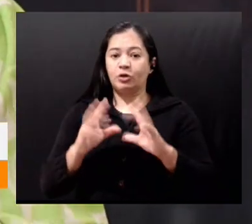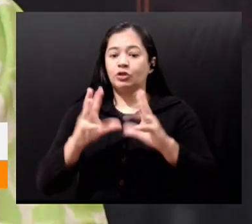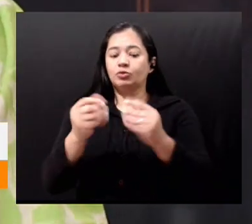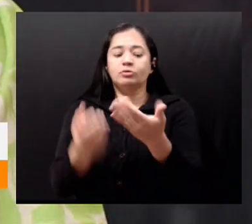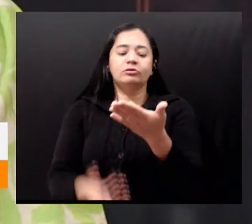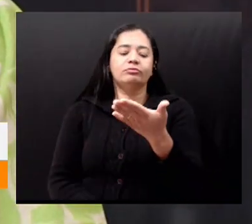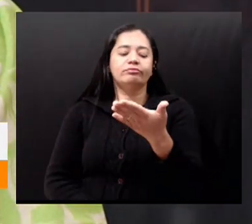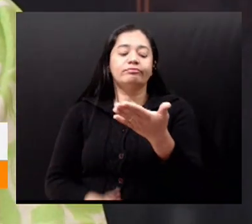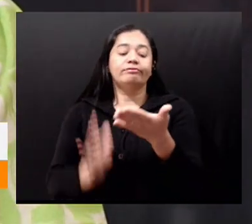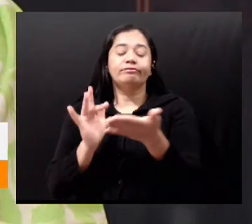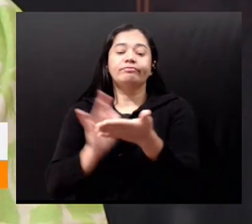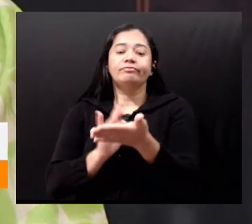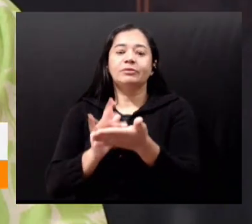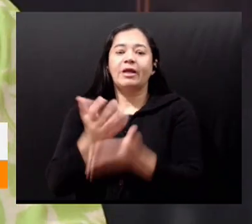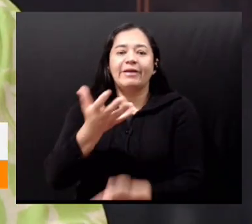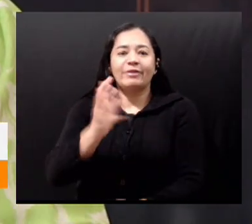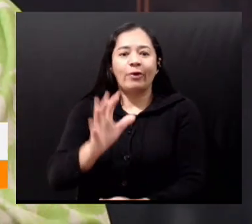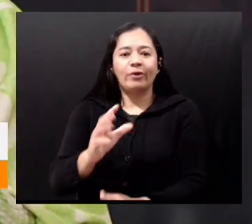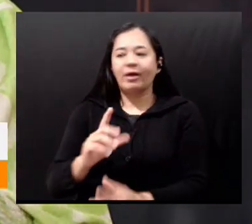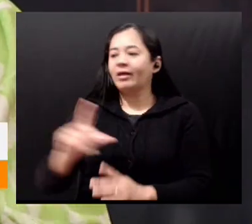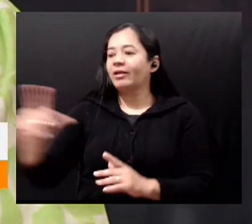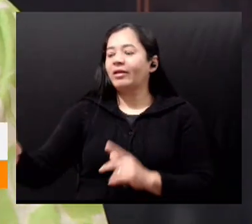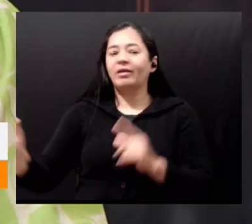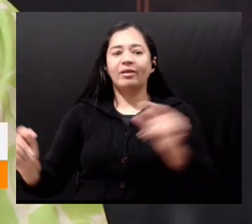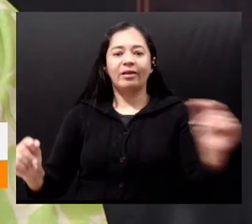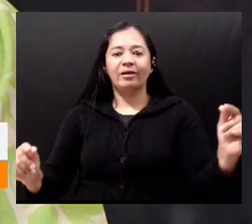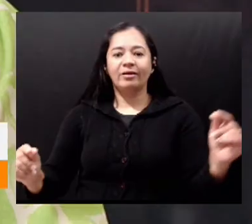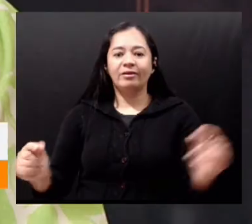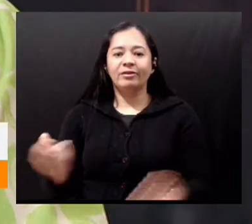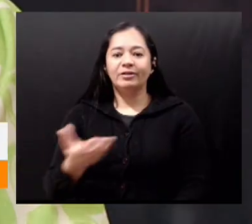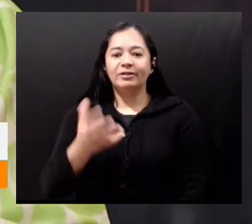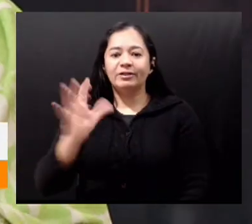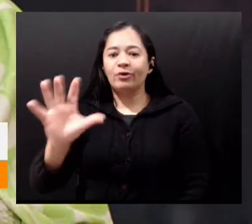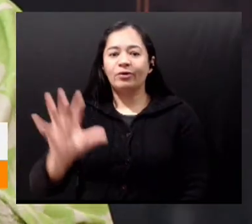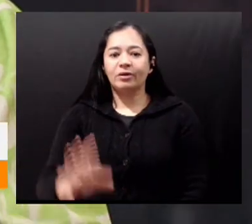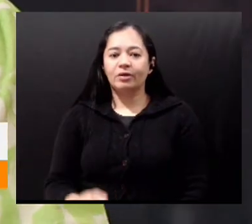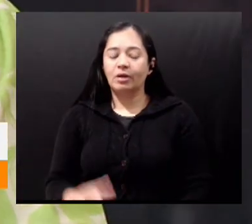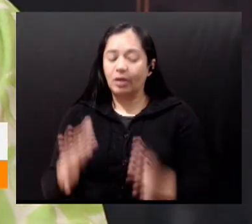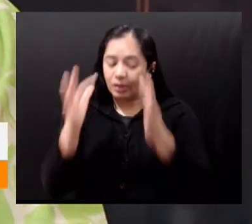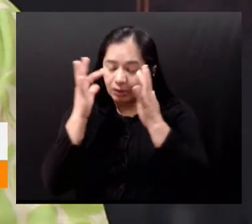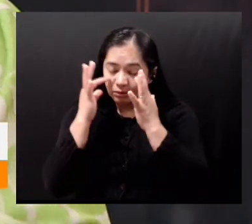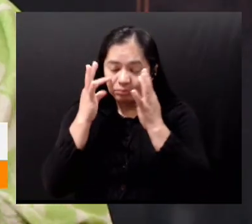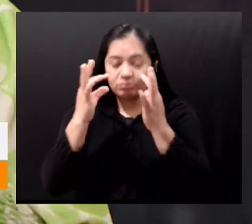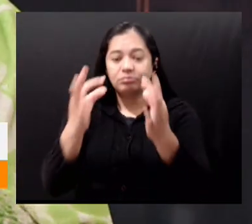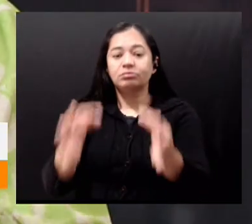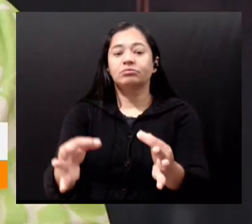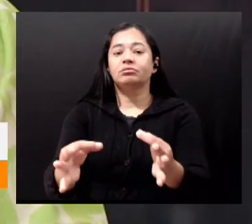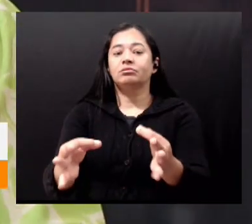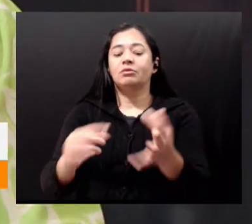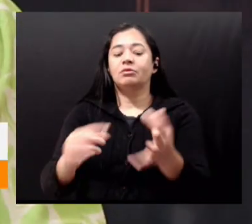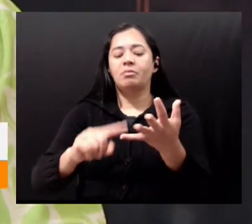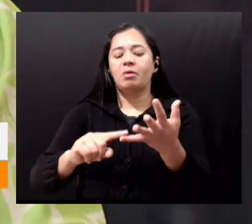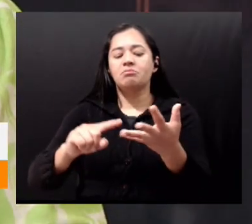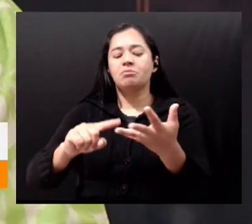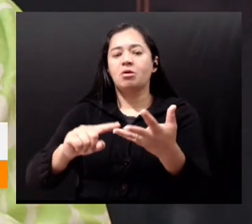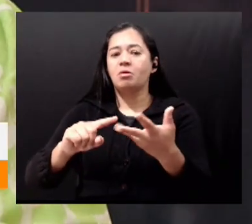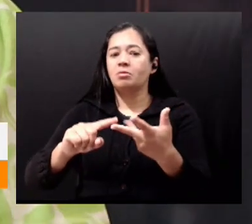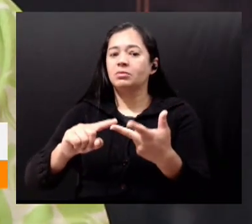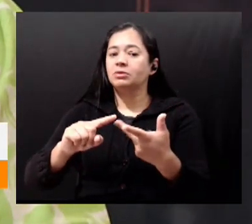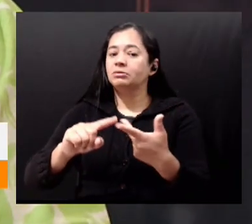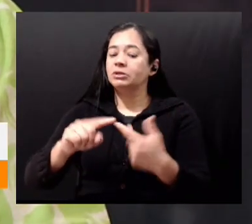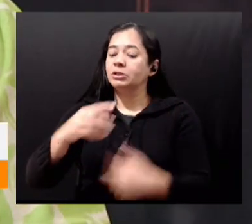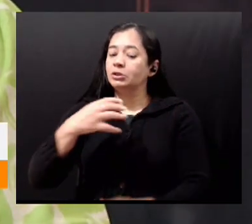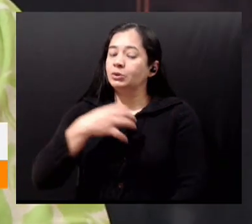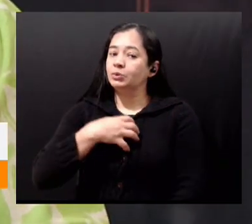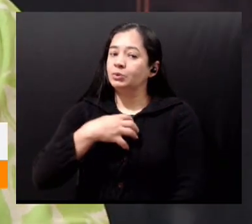não querem mais sair. Então, vamos ficar atentos às causas, aos sintomas que os